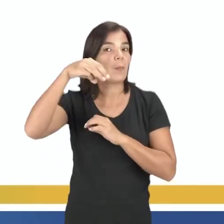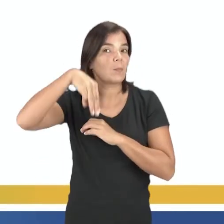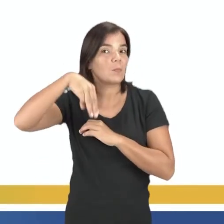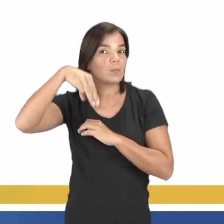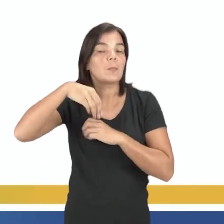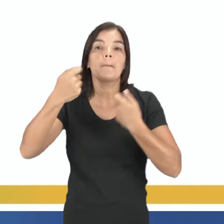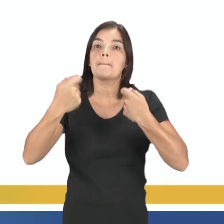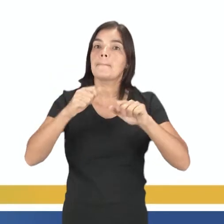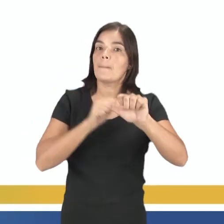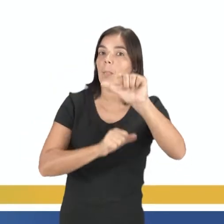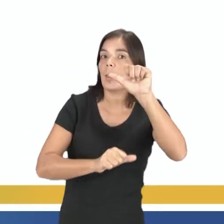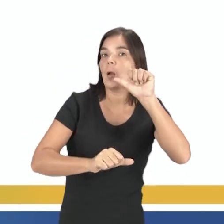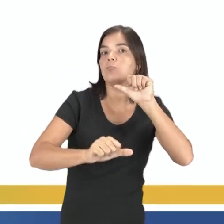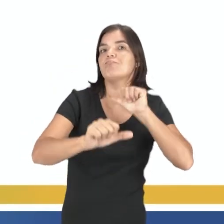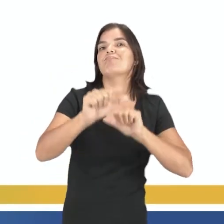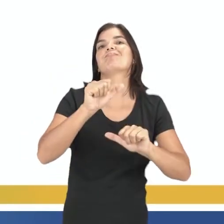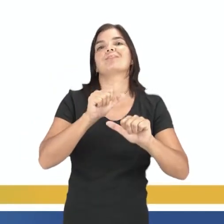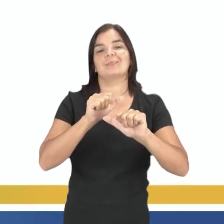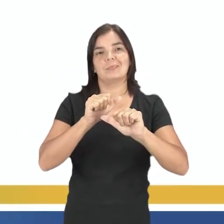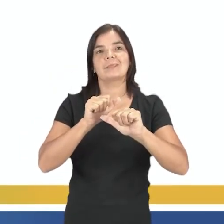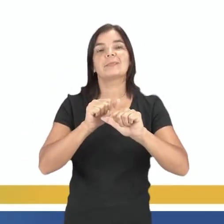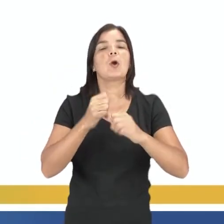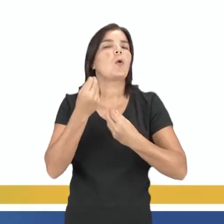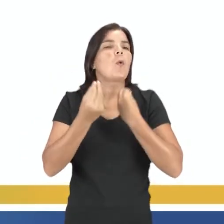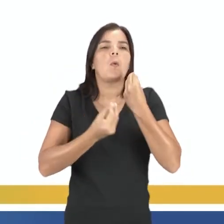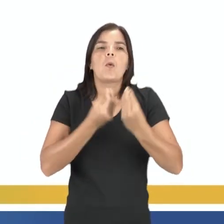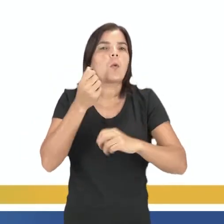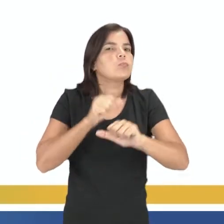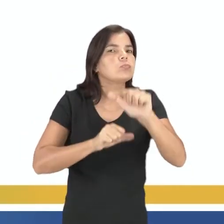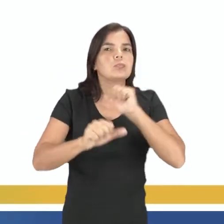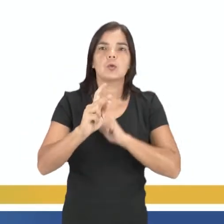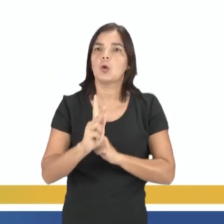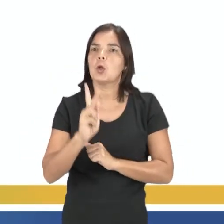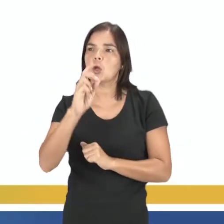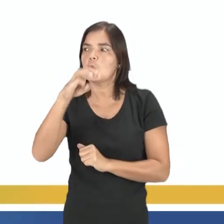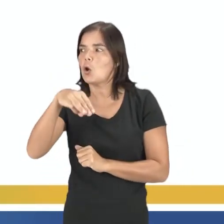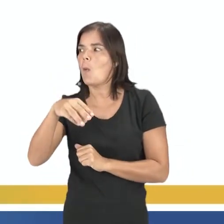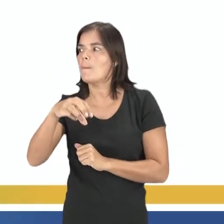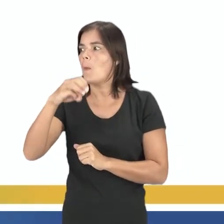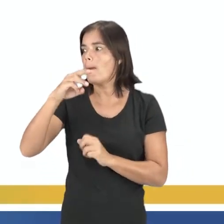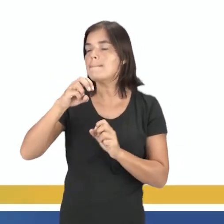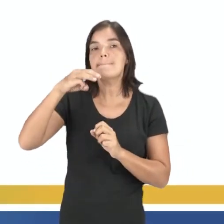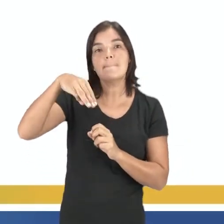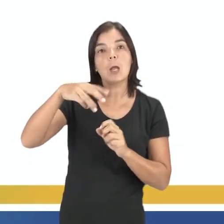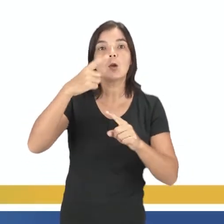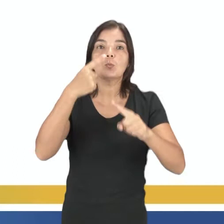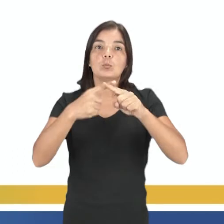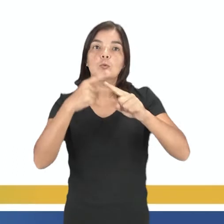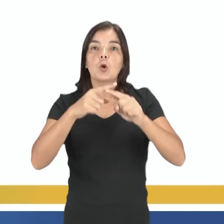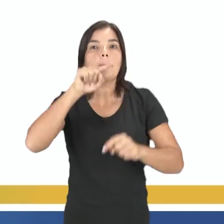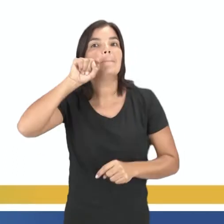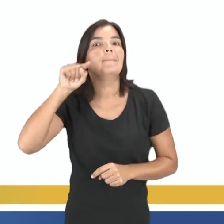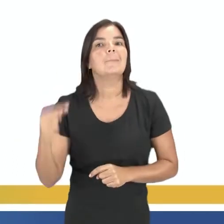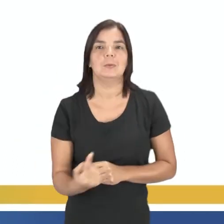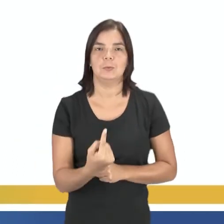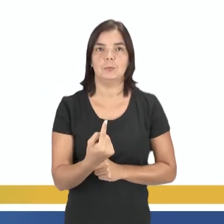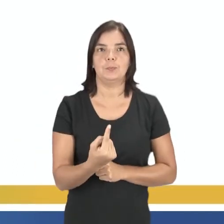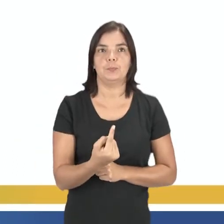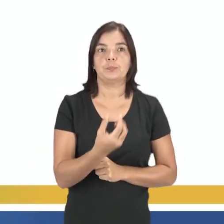Então, você precisa fazer essa transformação. Como é que transforma quilômetro em metro? Multiplicando por 1.000. Então, quando você